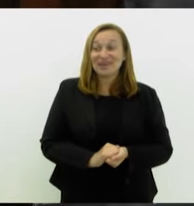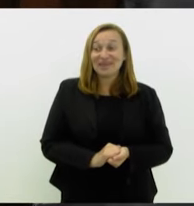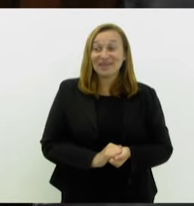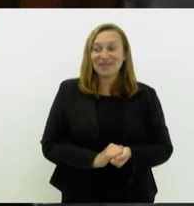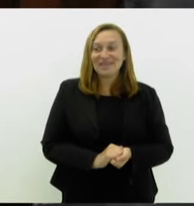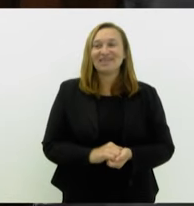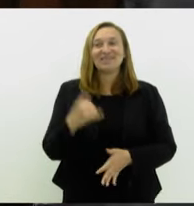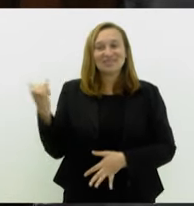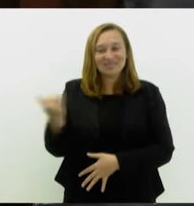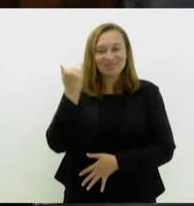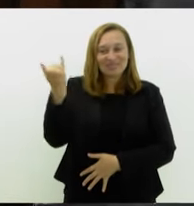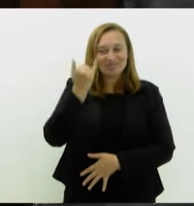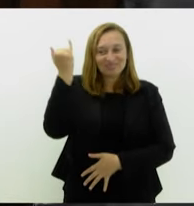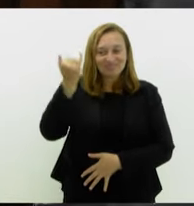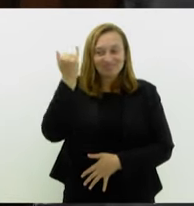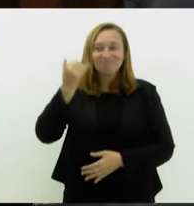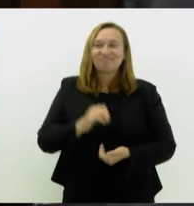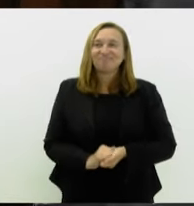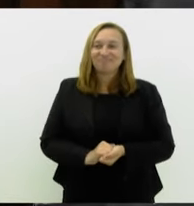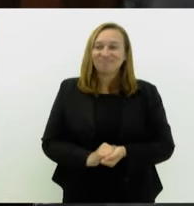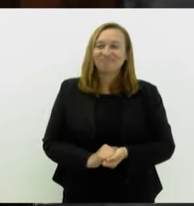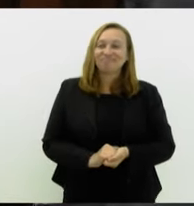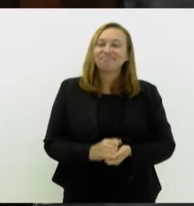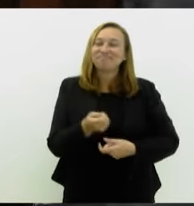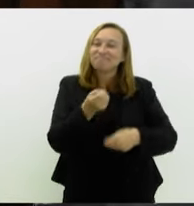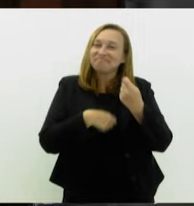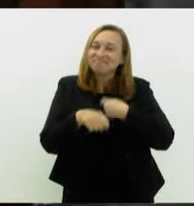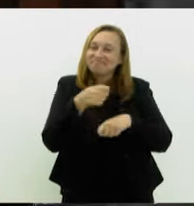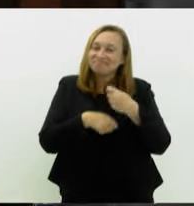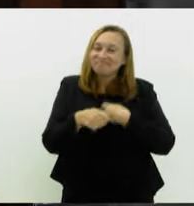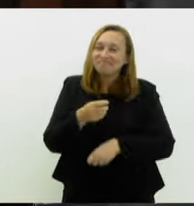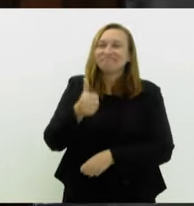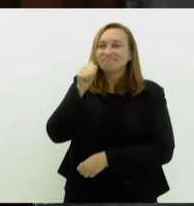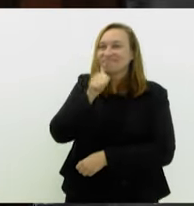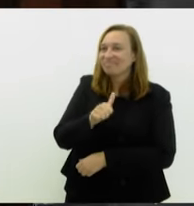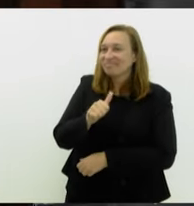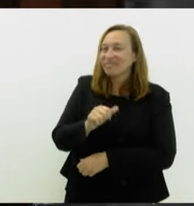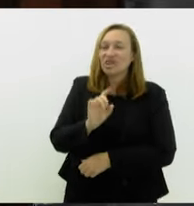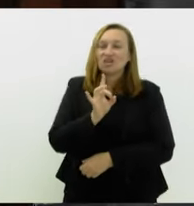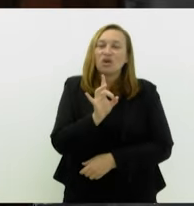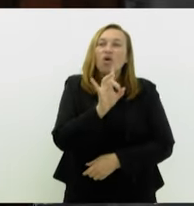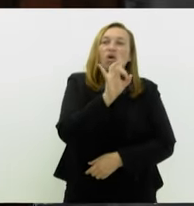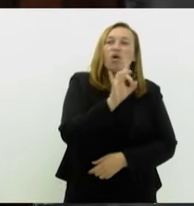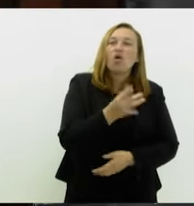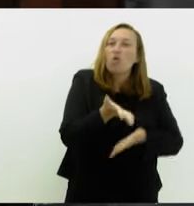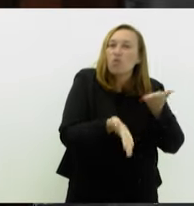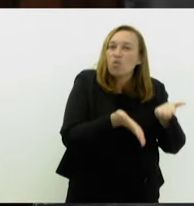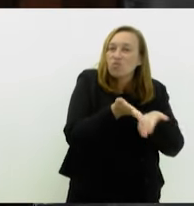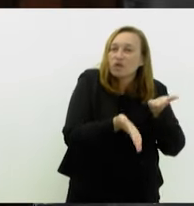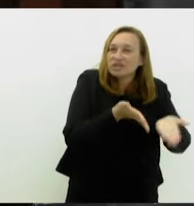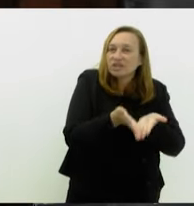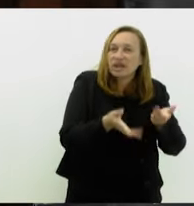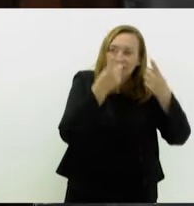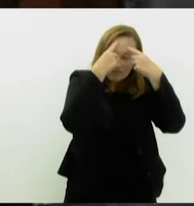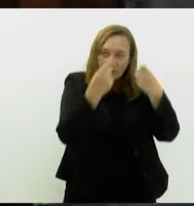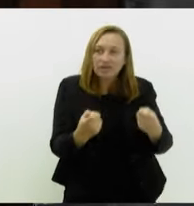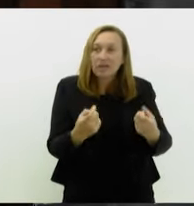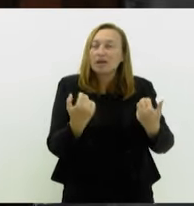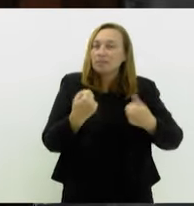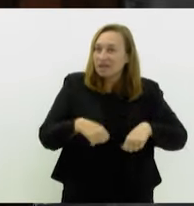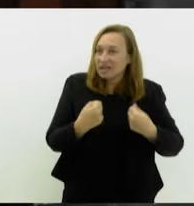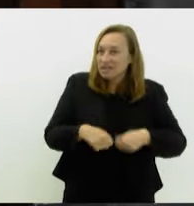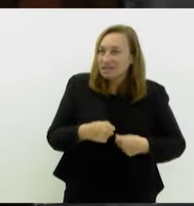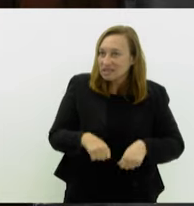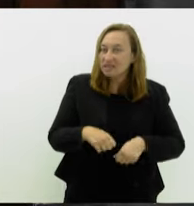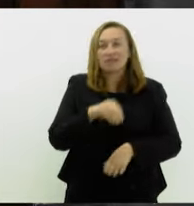procuradoria tem tratado da Autonomia econômica das mulheres porque não adianta só cuidar da violência ela tem que ter suficiência e